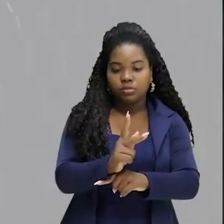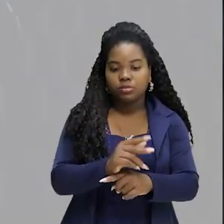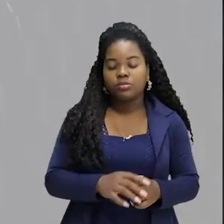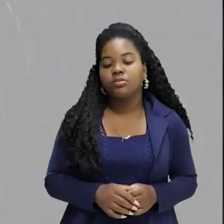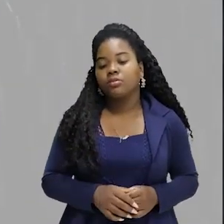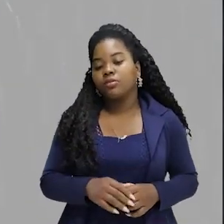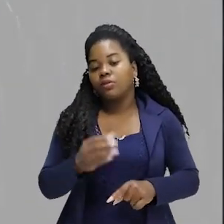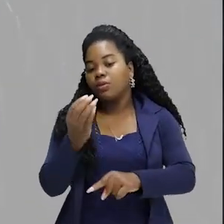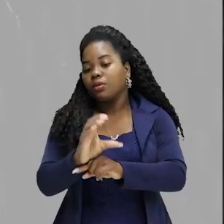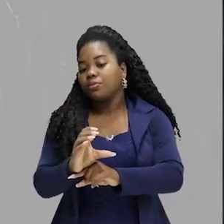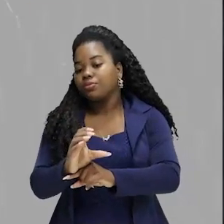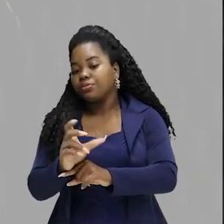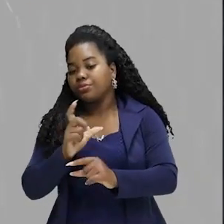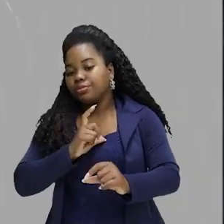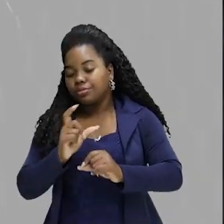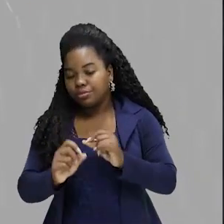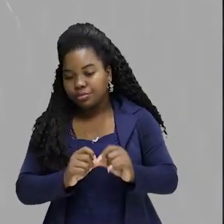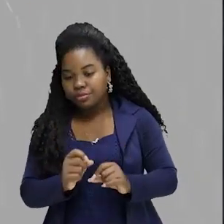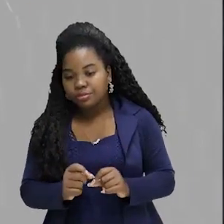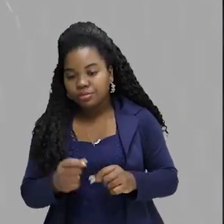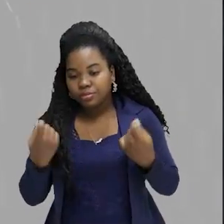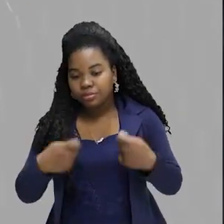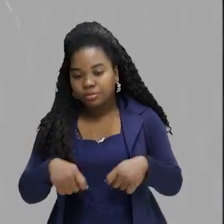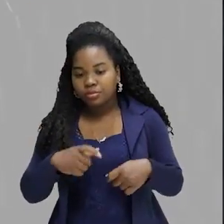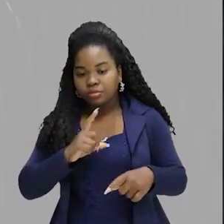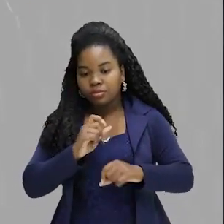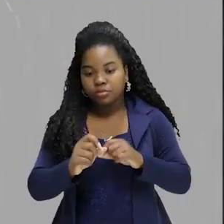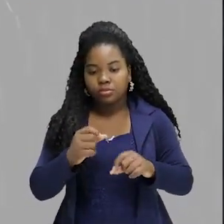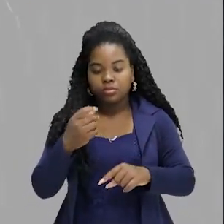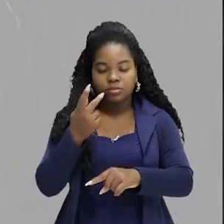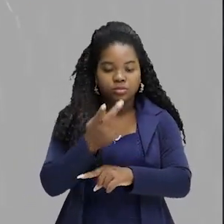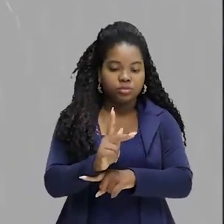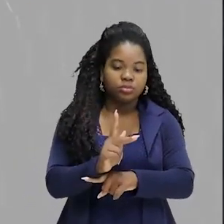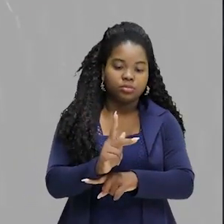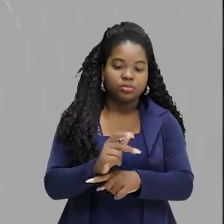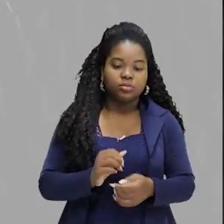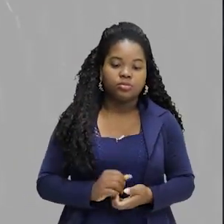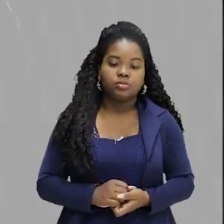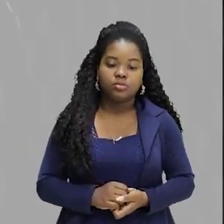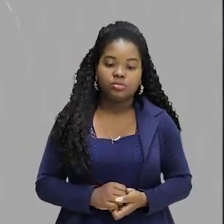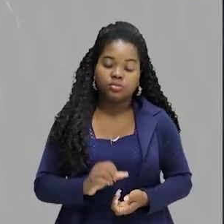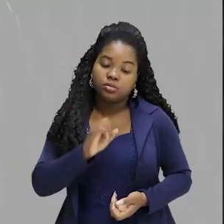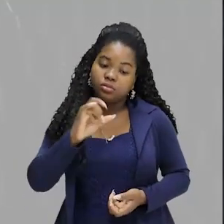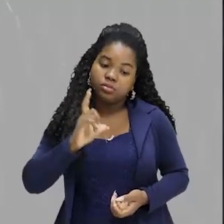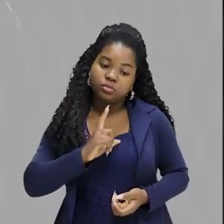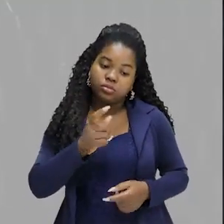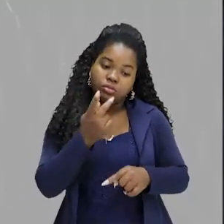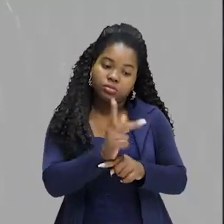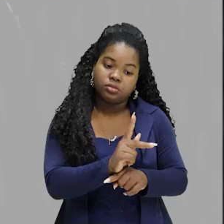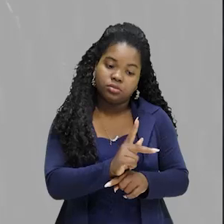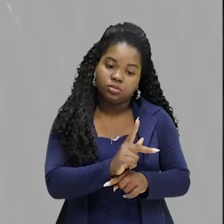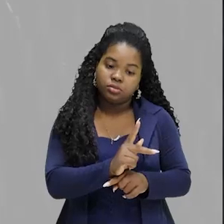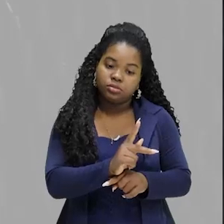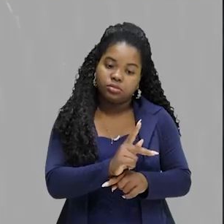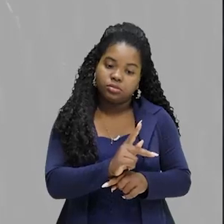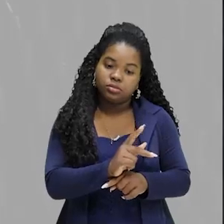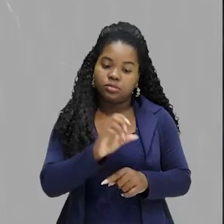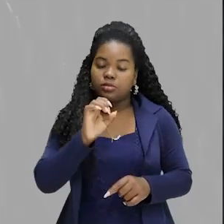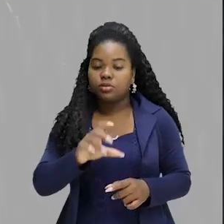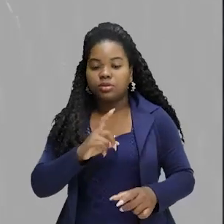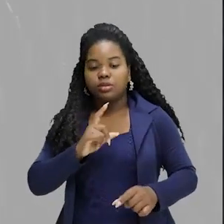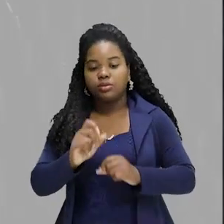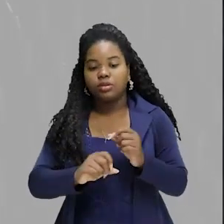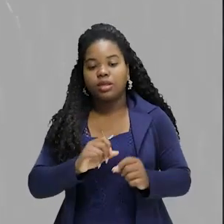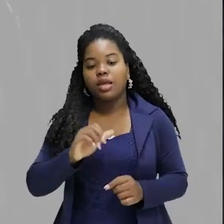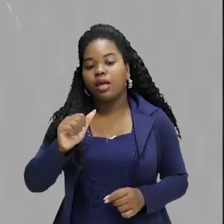carbono que tem a carbonila, né, ele precisa ter hidrogênio. Eu só vou ter hidrogênio no caso de